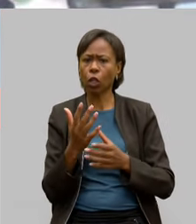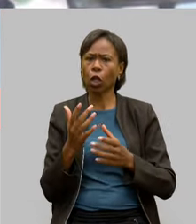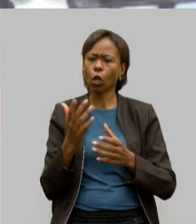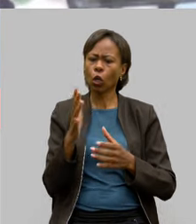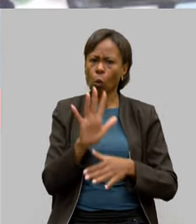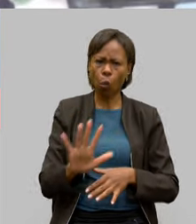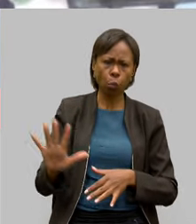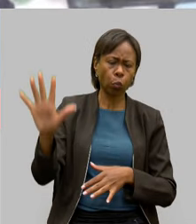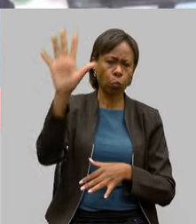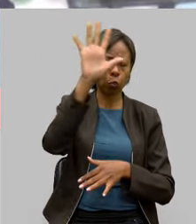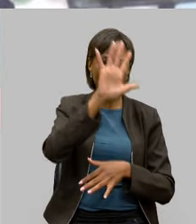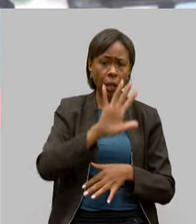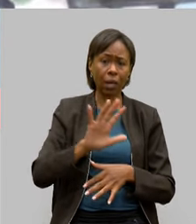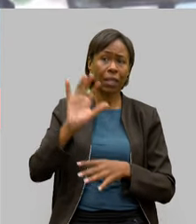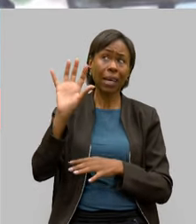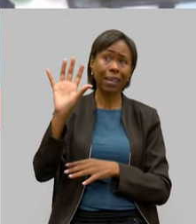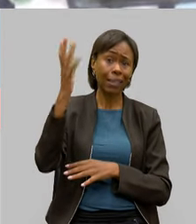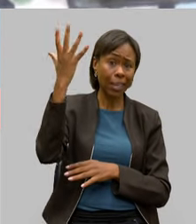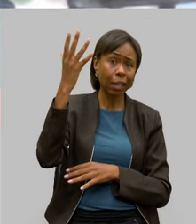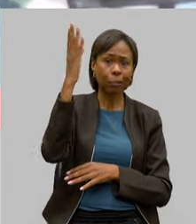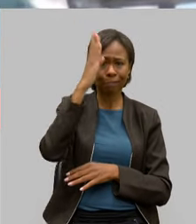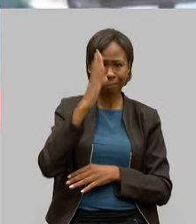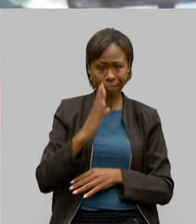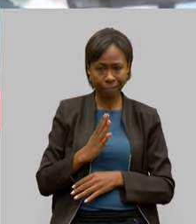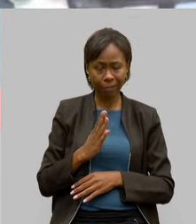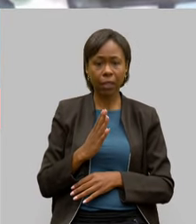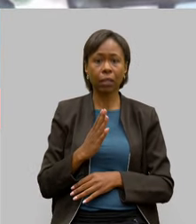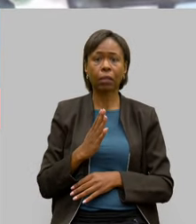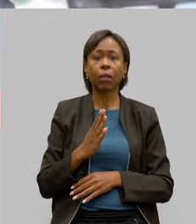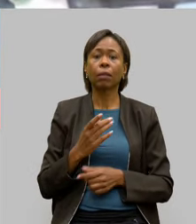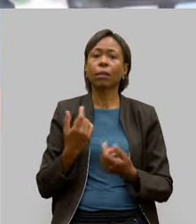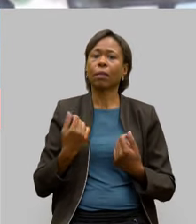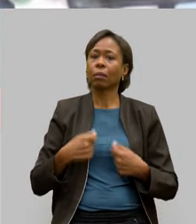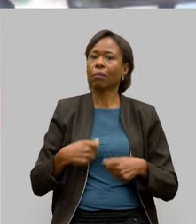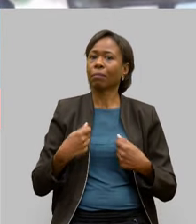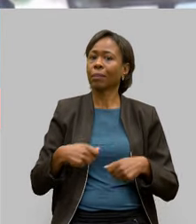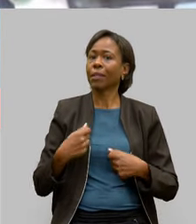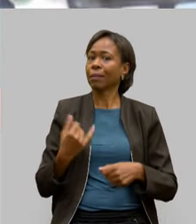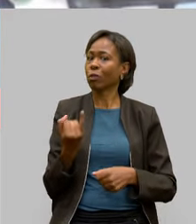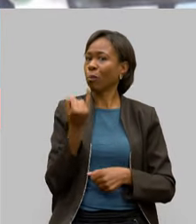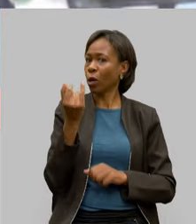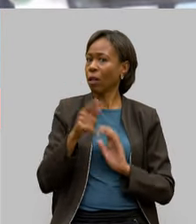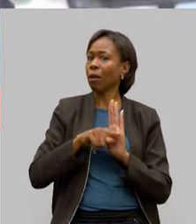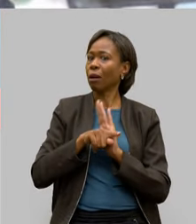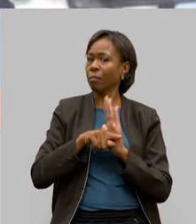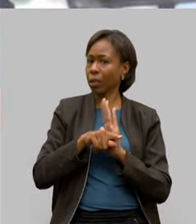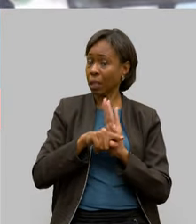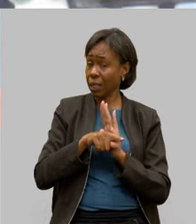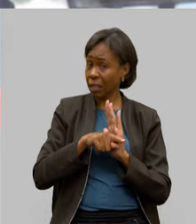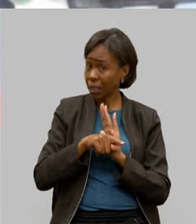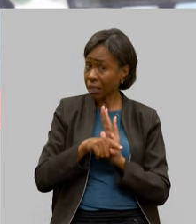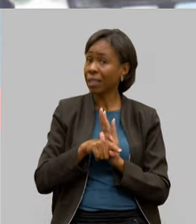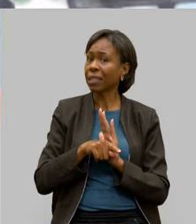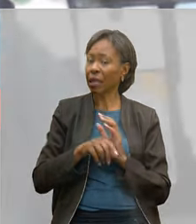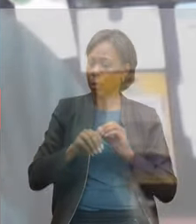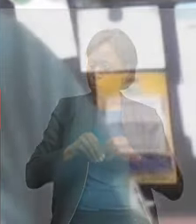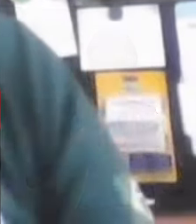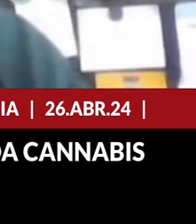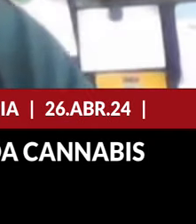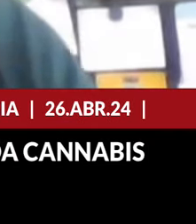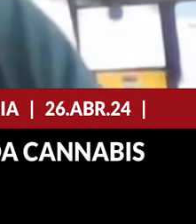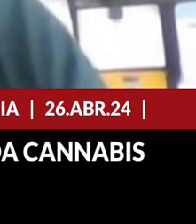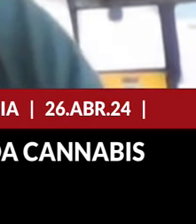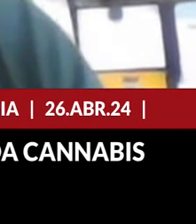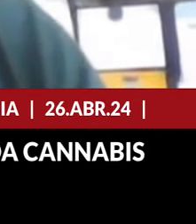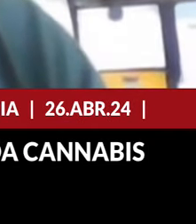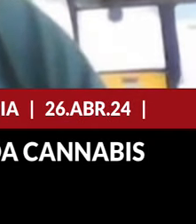consequentemente climática do Brasil é imprescindível a execução de pesquisas que visem o manejo agronômico da cannabis